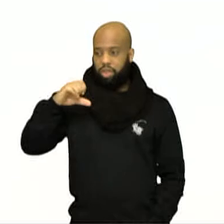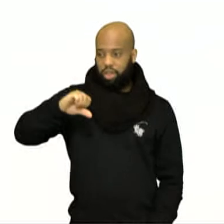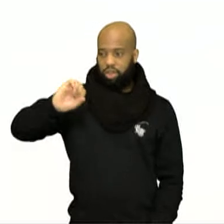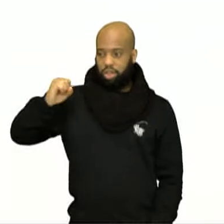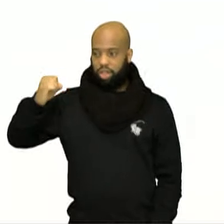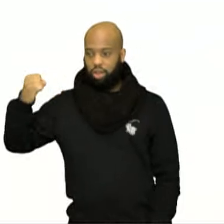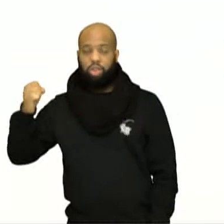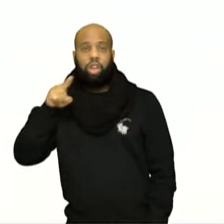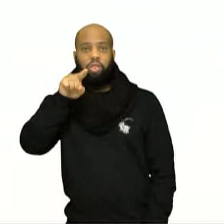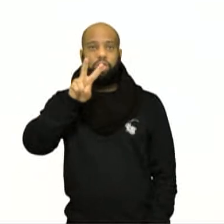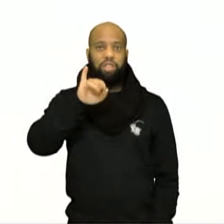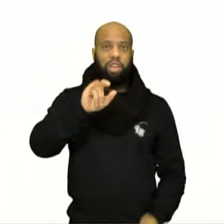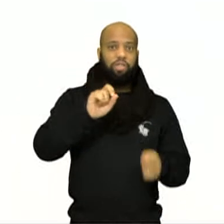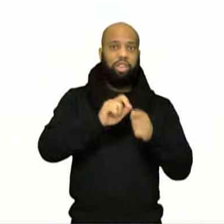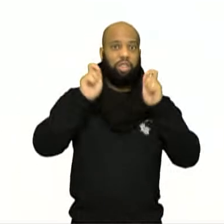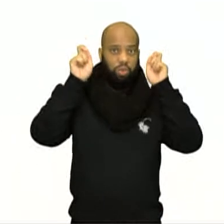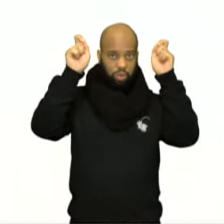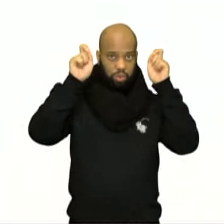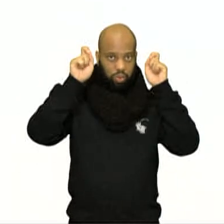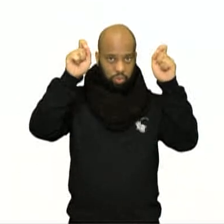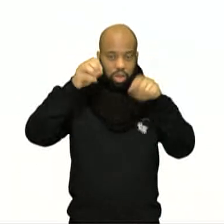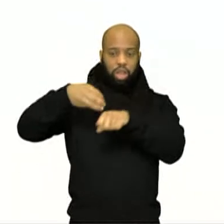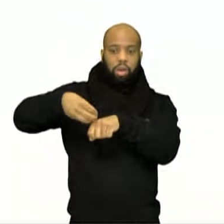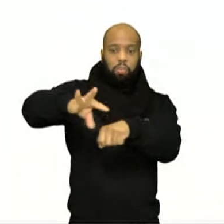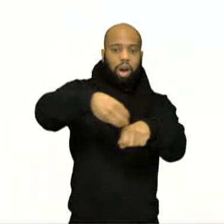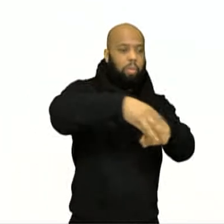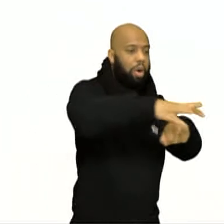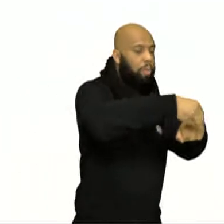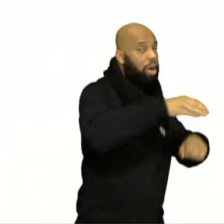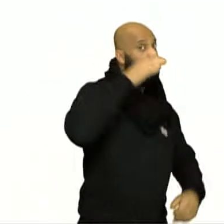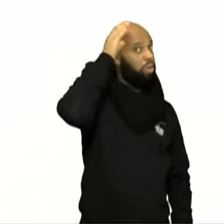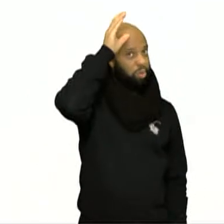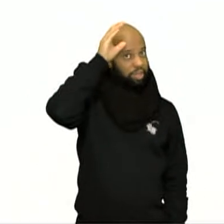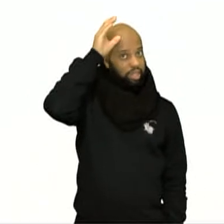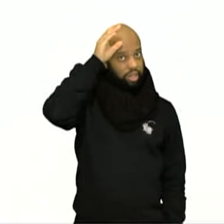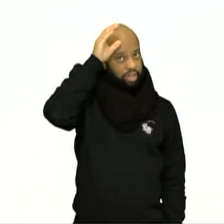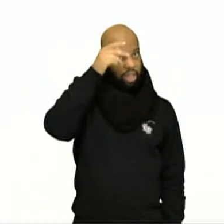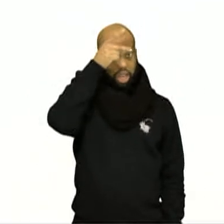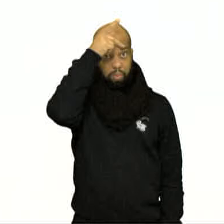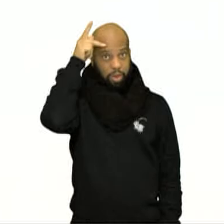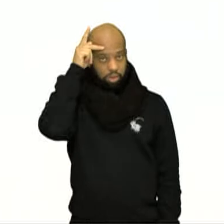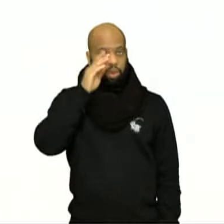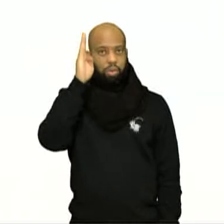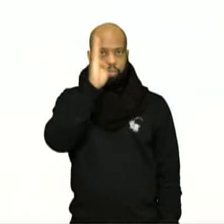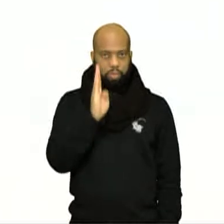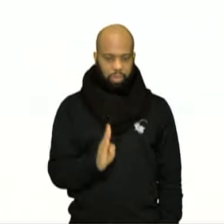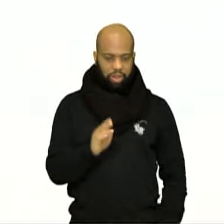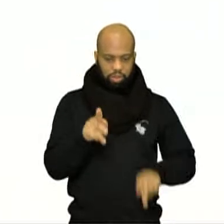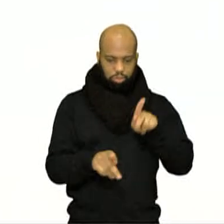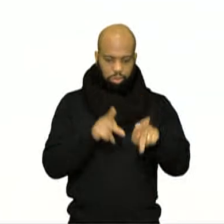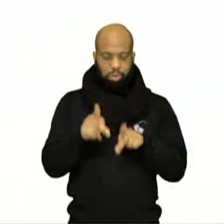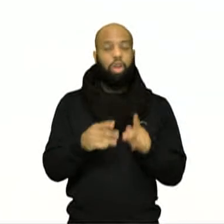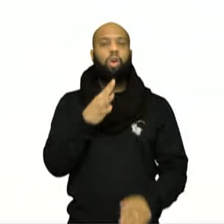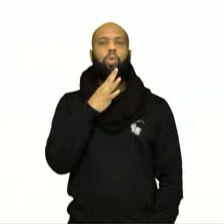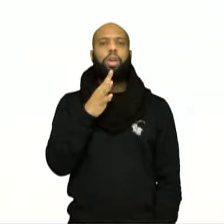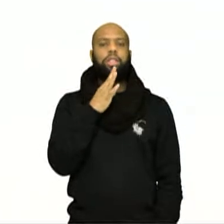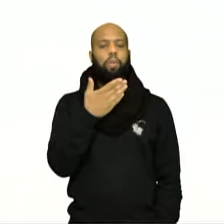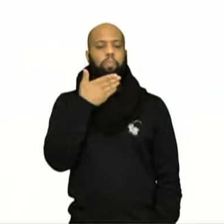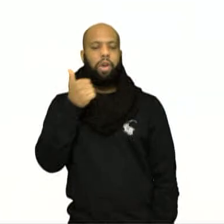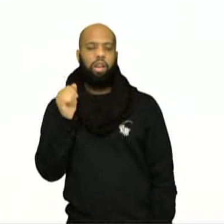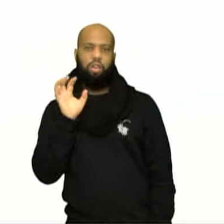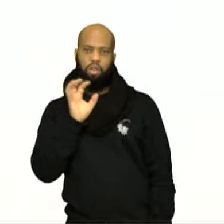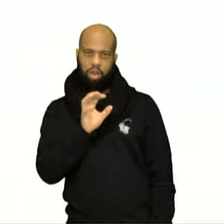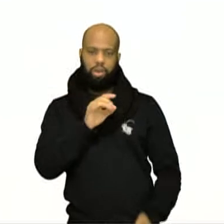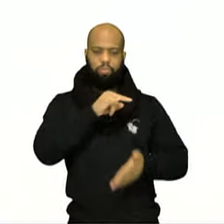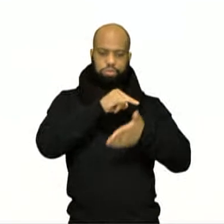uma campanha de conscientização convencendo os cidadãos brasileiros a conhecerem melhor este documento.